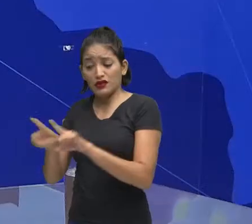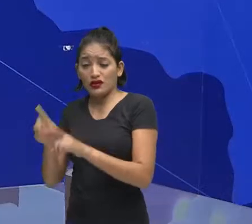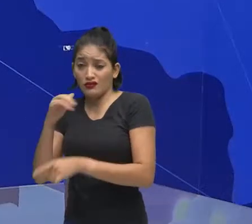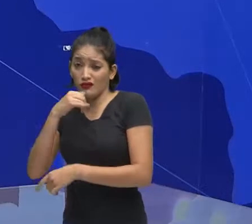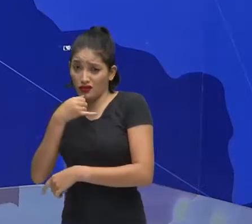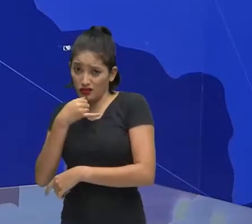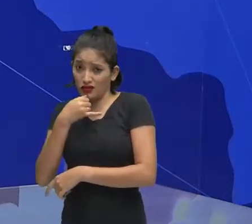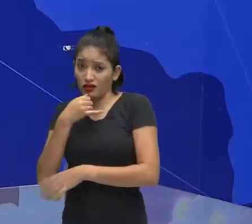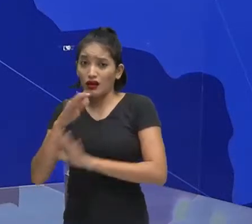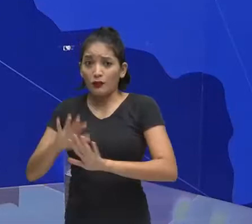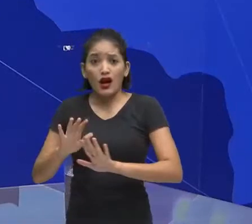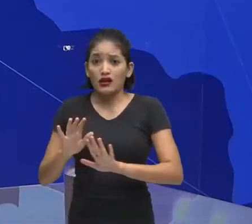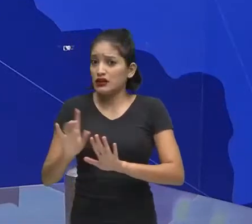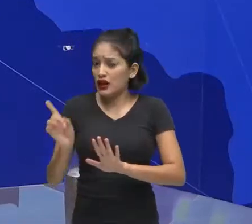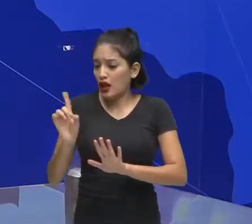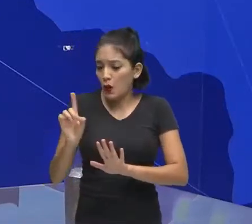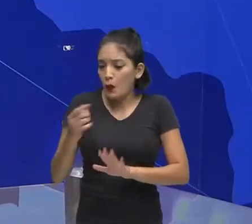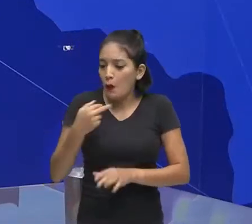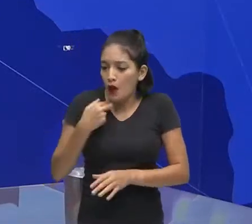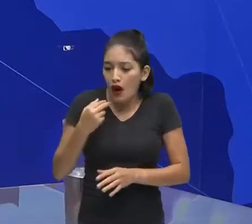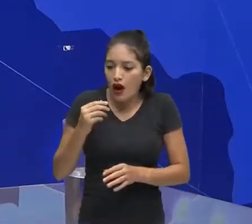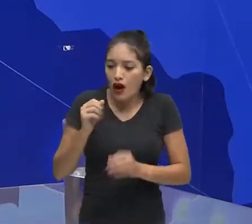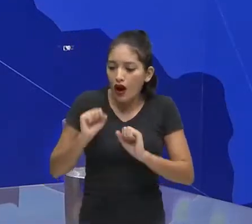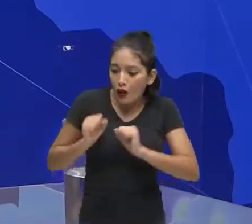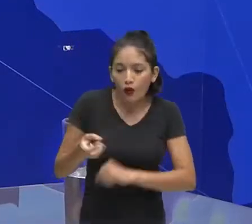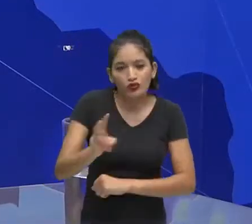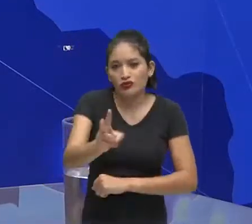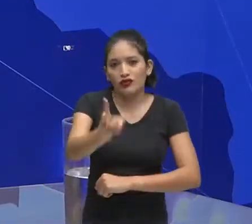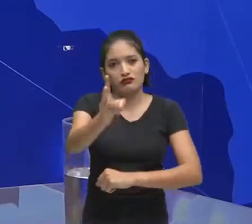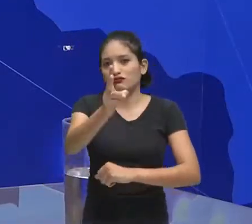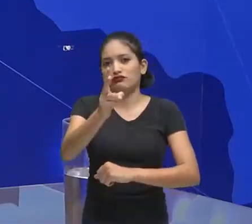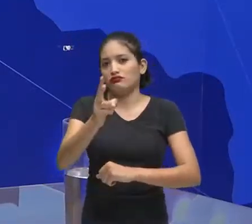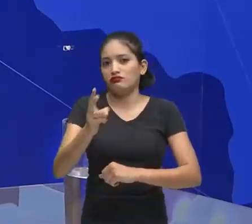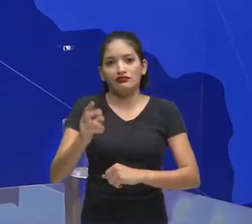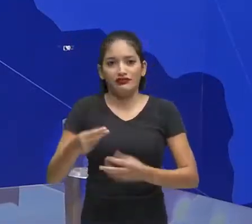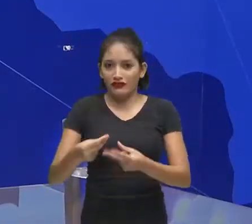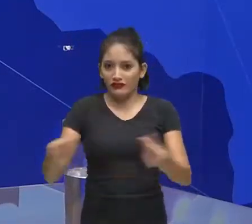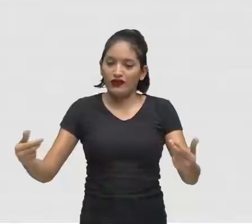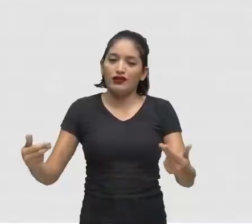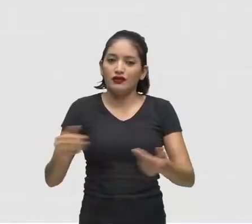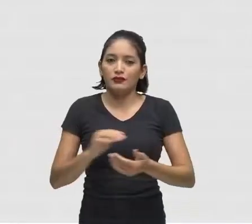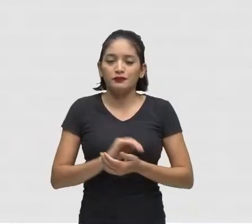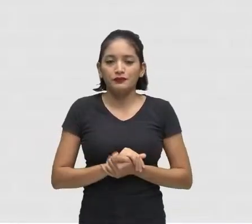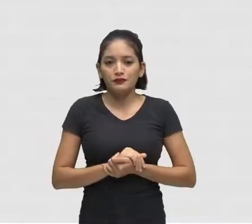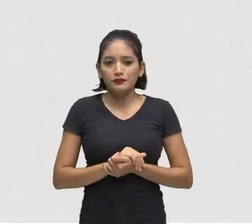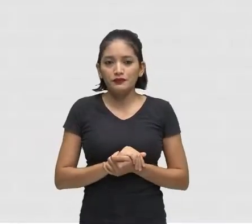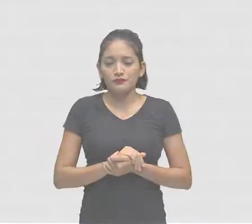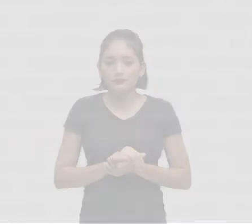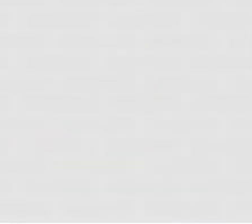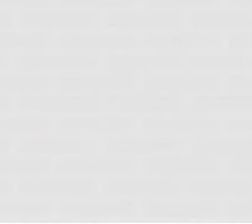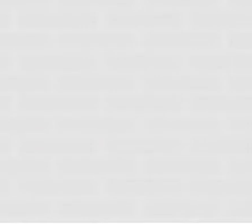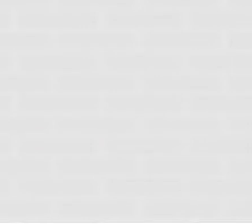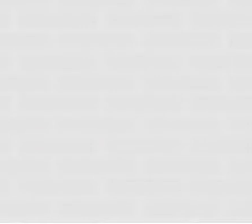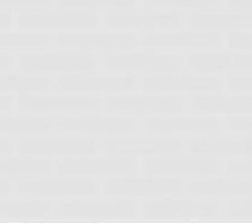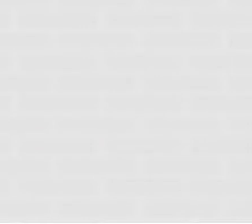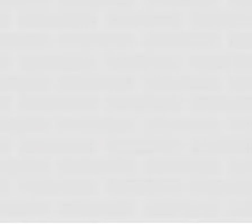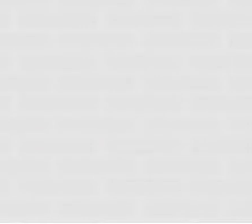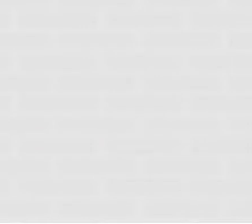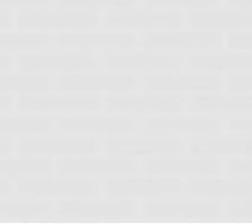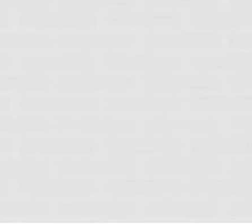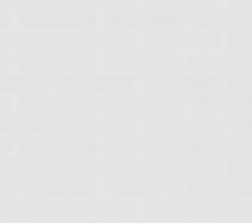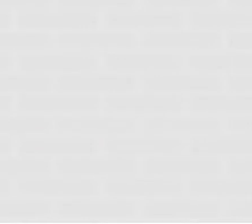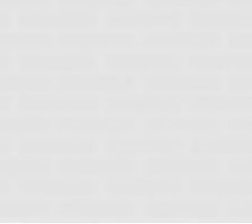desde que ela não perdure um tempo muito longo. É importante continuar. É importante